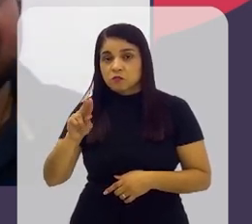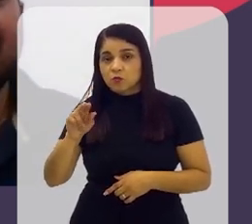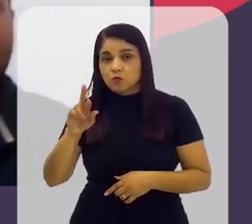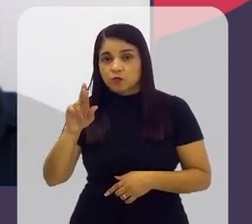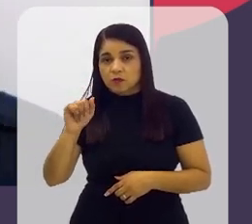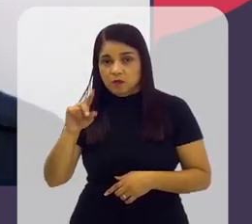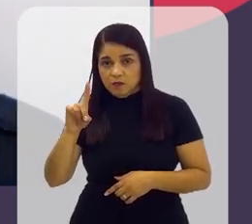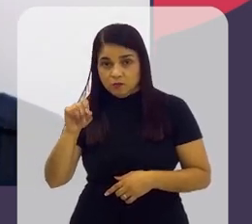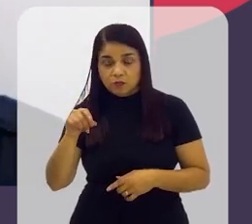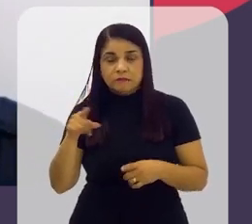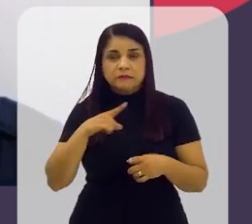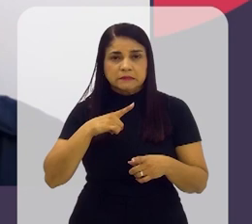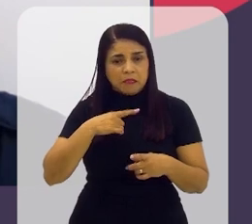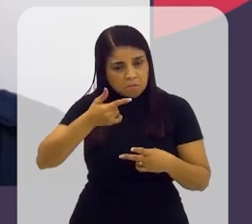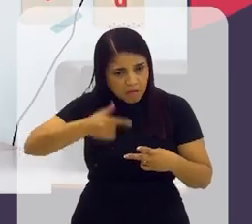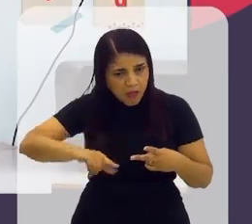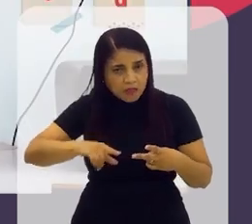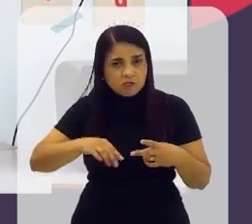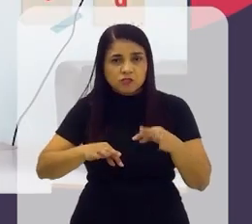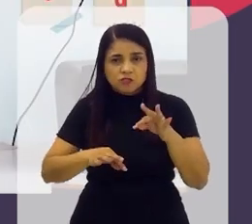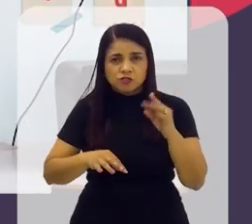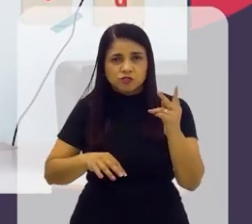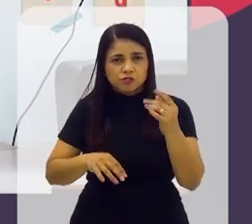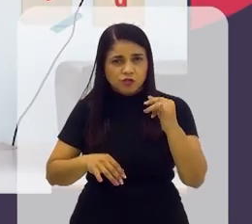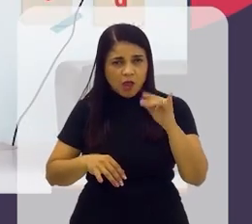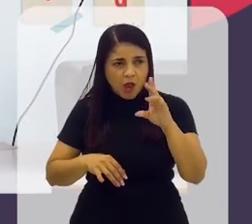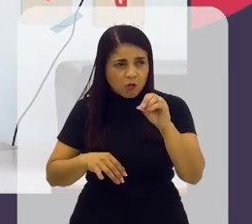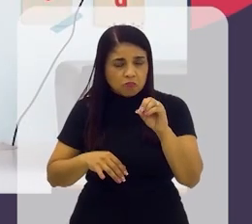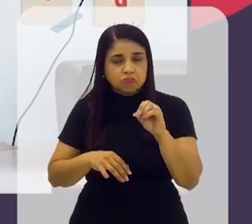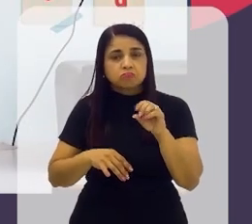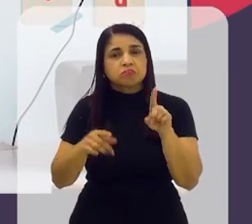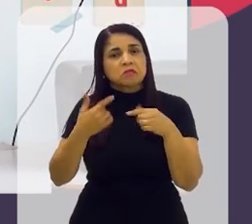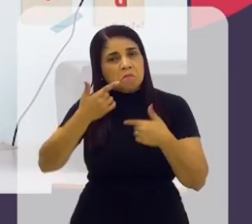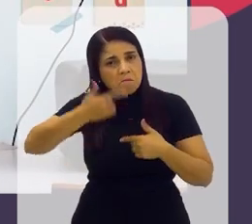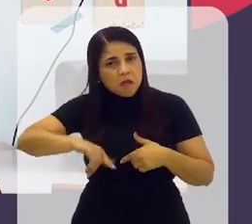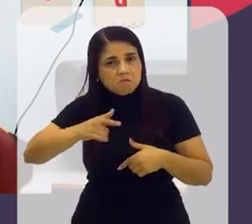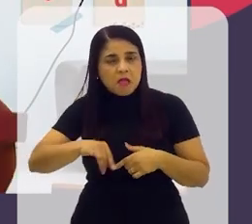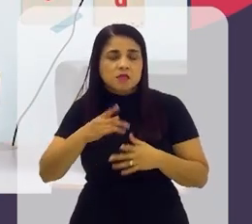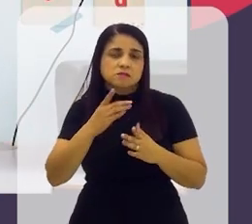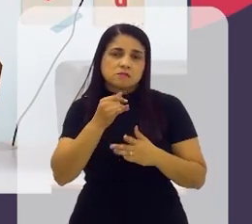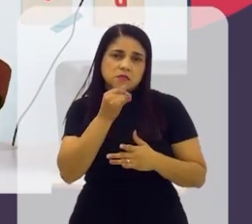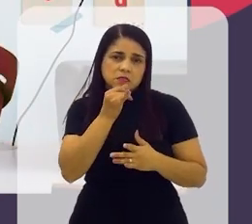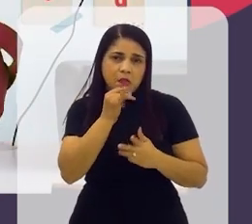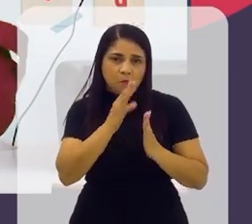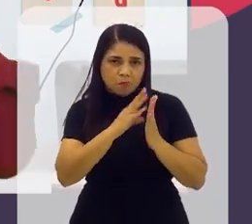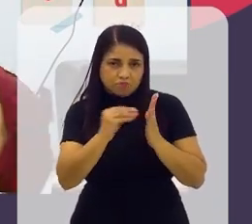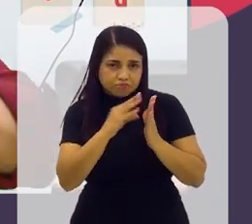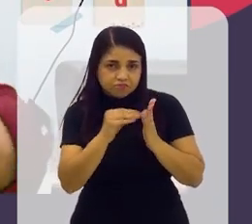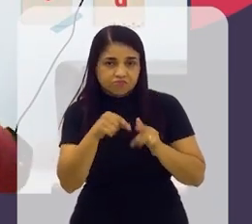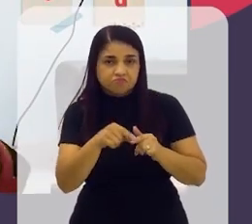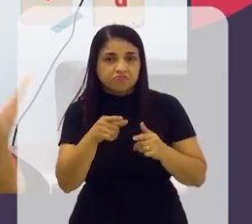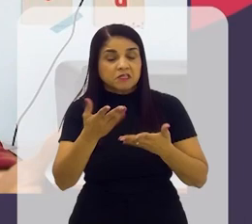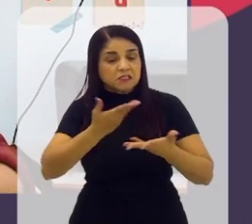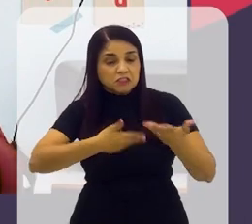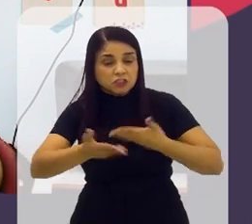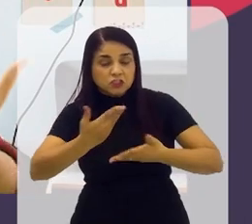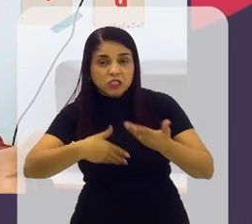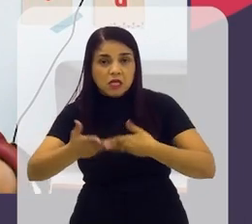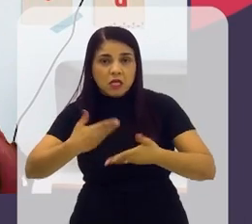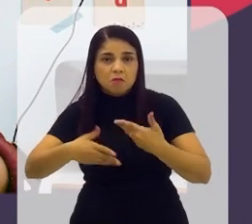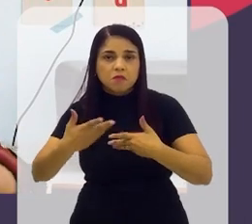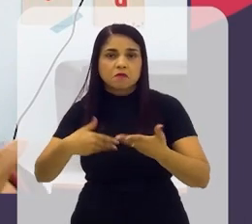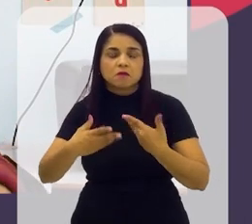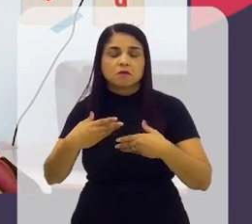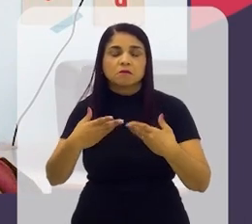Exatamente. É, eu queria saber se Thiago, Alex também, se vocês querem citar mais alguns exemplos dessa dinâmica,